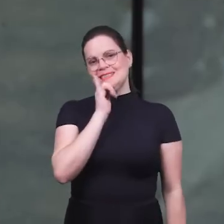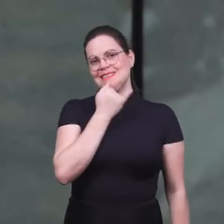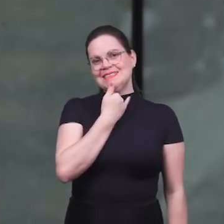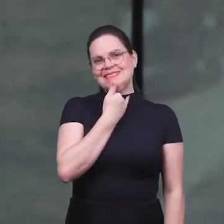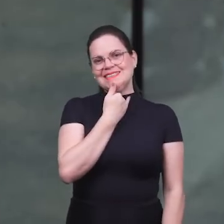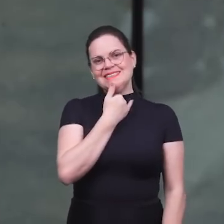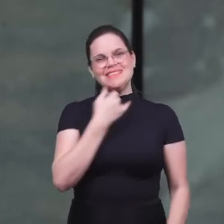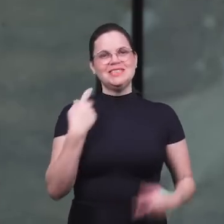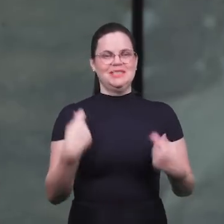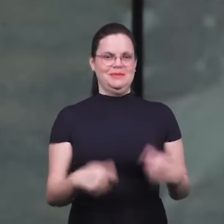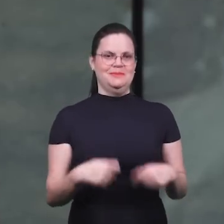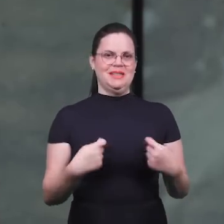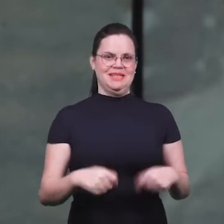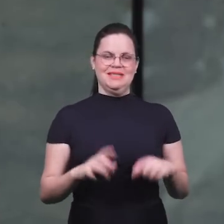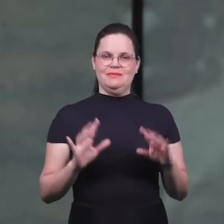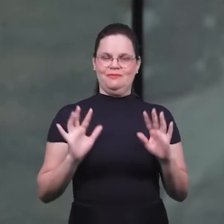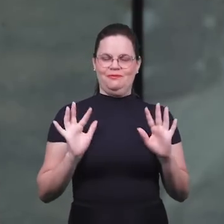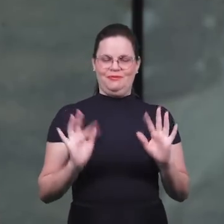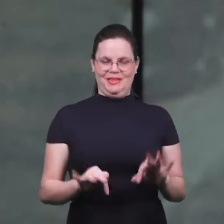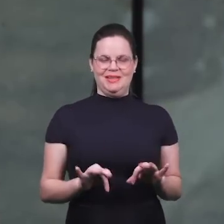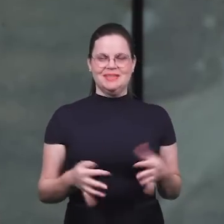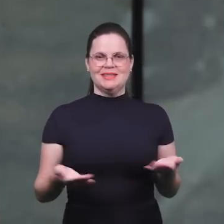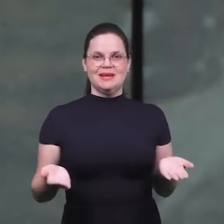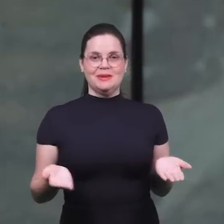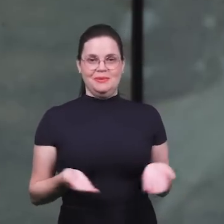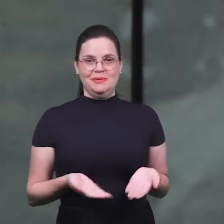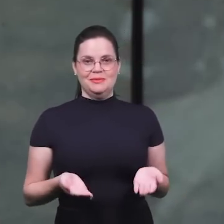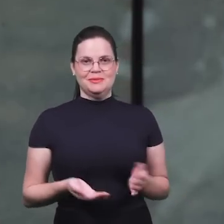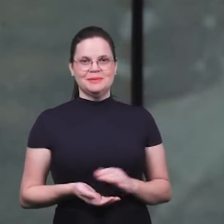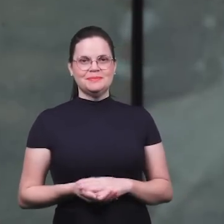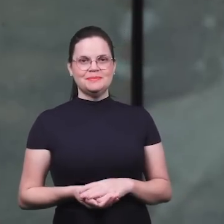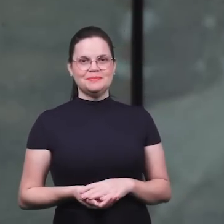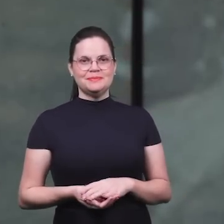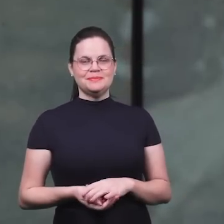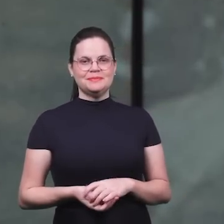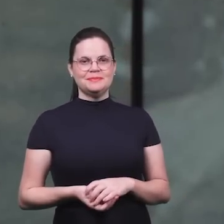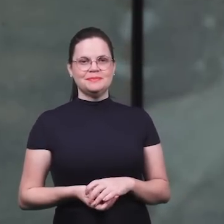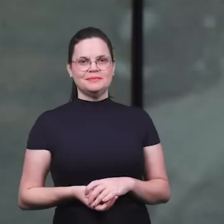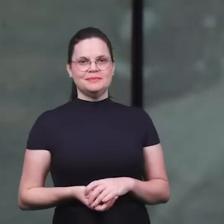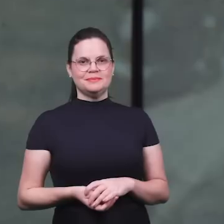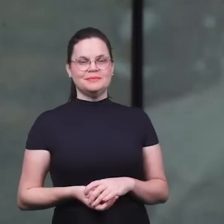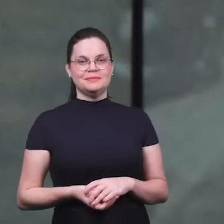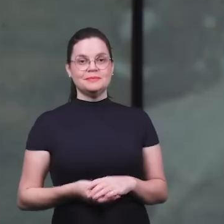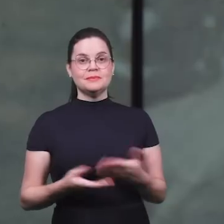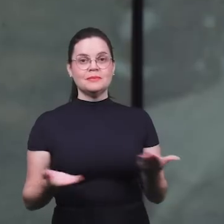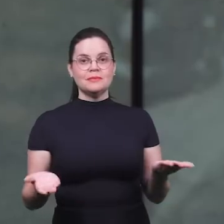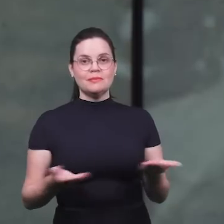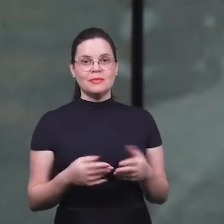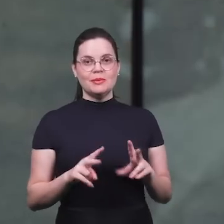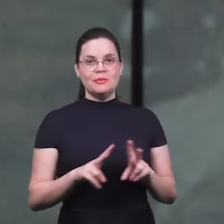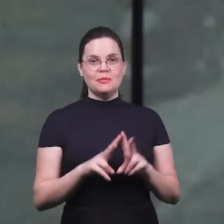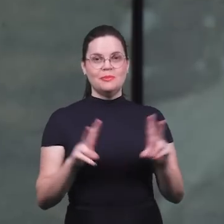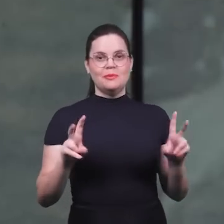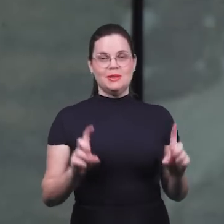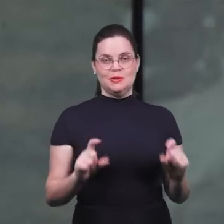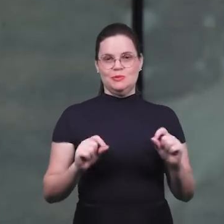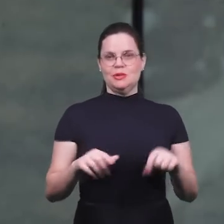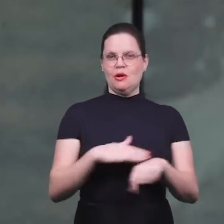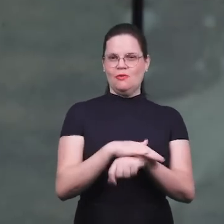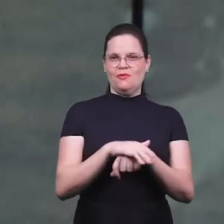infelizmente, a gente precisa terminar. Tá? Eu acho assim que essa conversa que a gente teve é uma